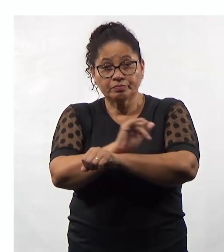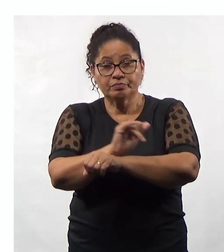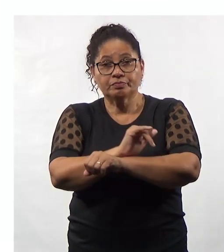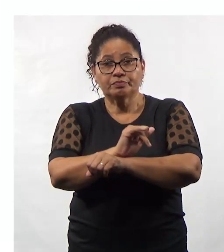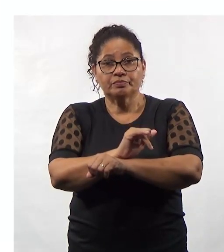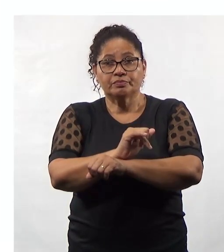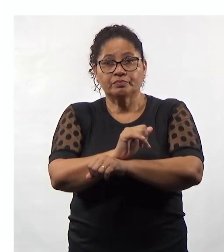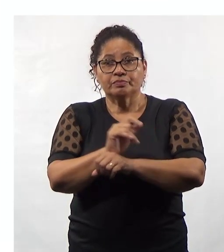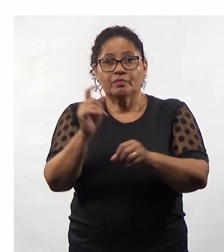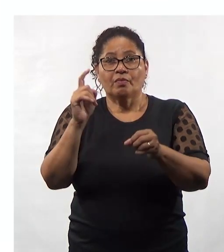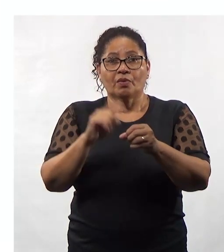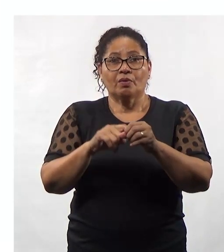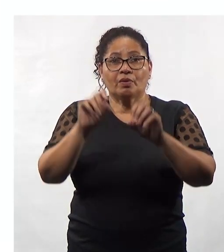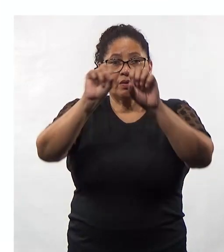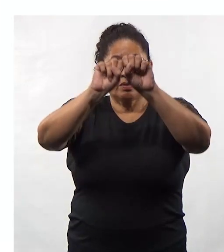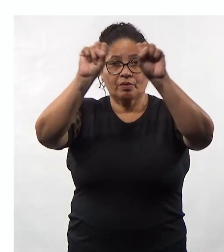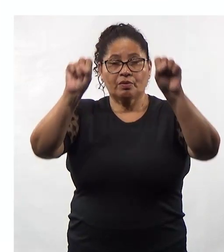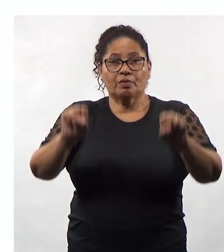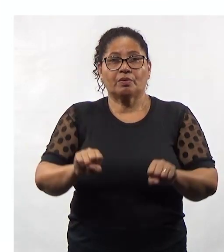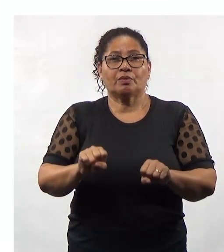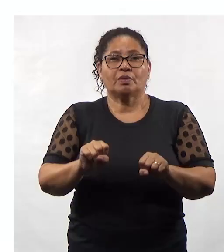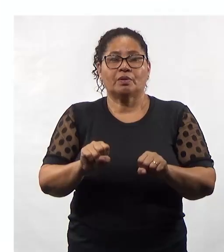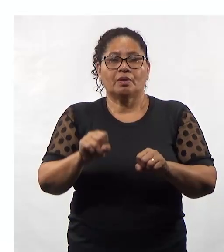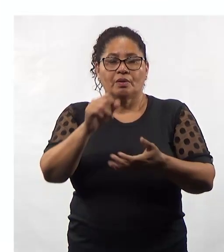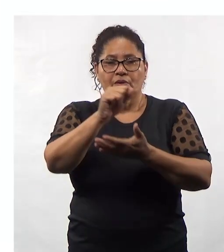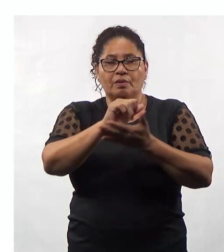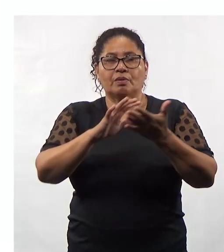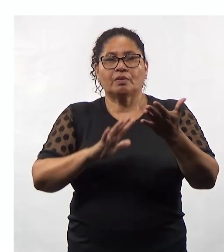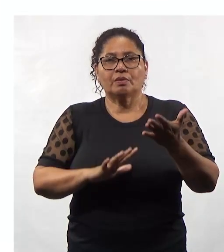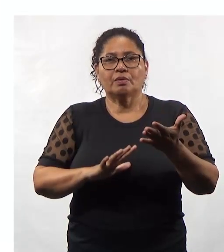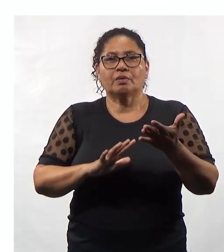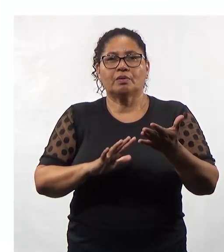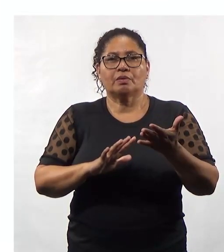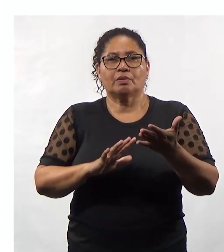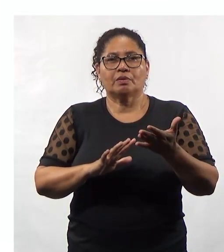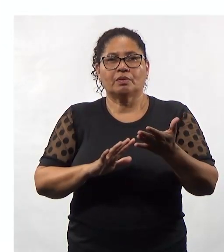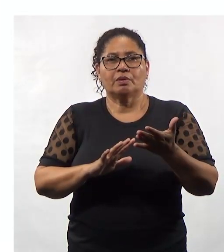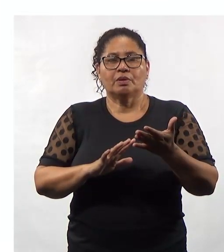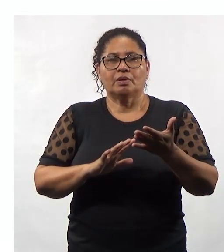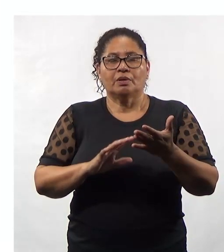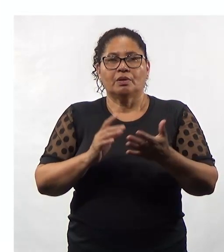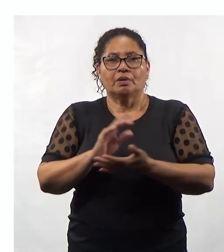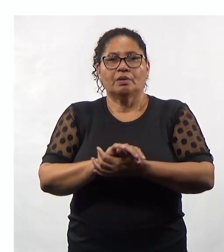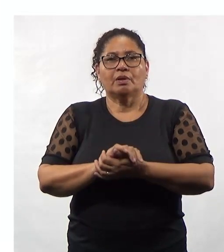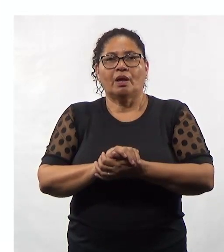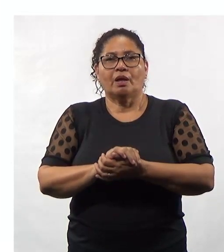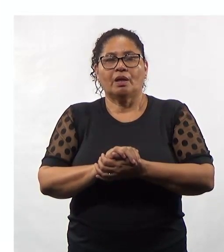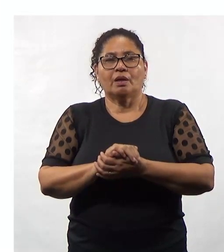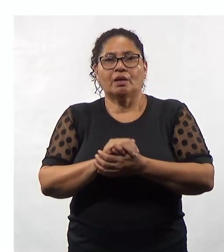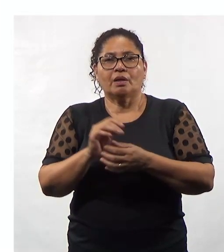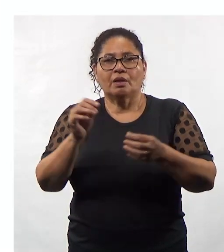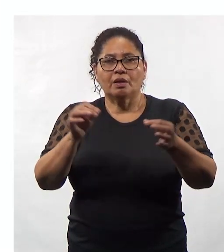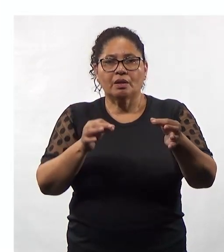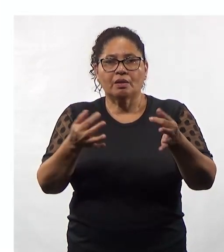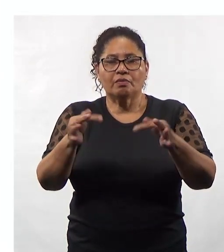voltar lá para o nosso mapa estratégico, né? Colocamos aqui como atividade fim, suporte atividade